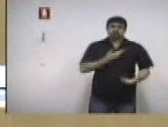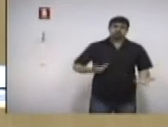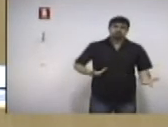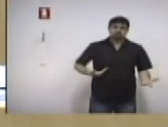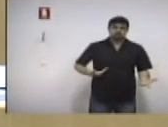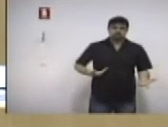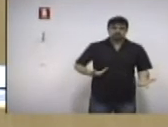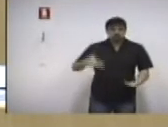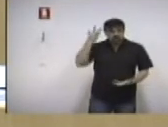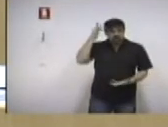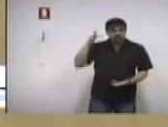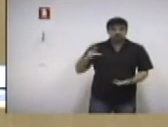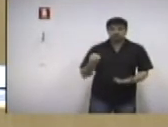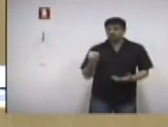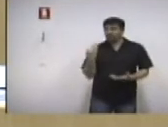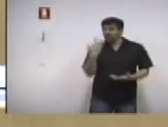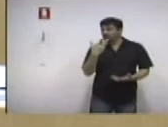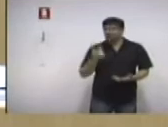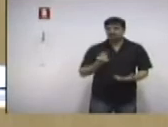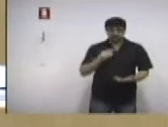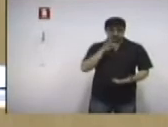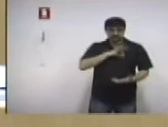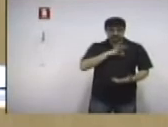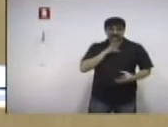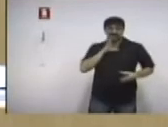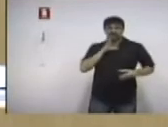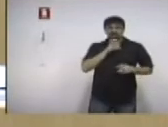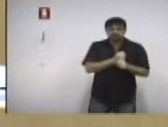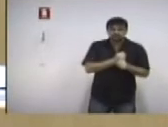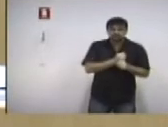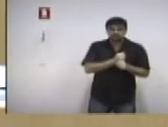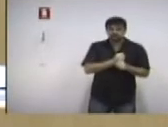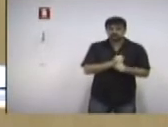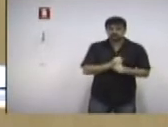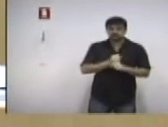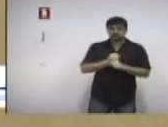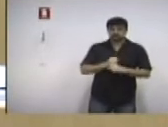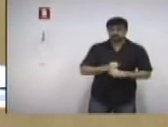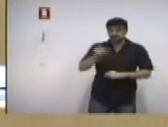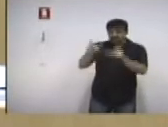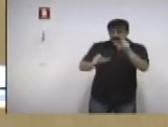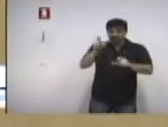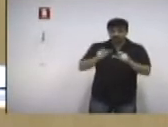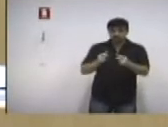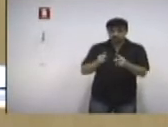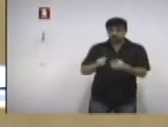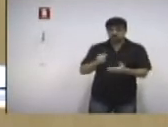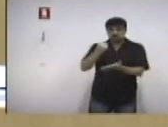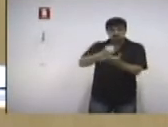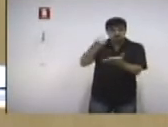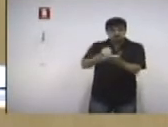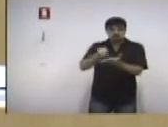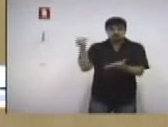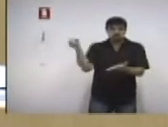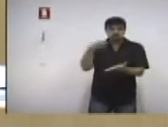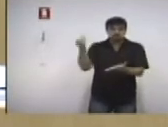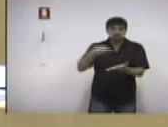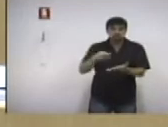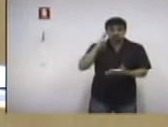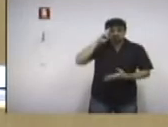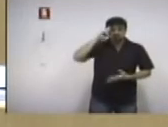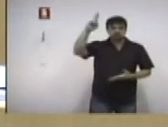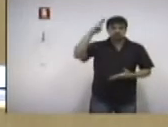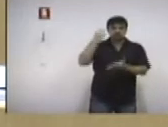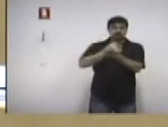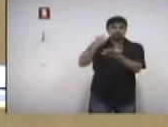Nós não sabemos em Quanto custará e quanto ficará os valores dos cargos comissionados e nem dos cargos de